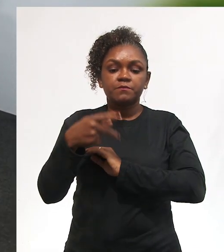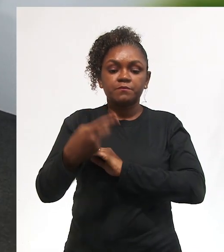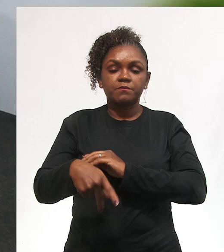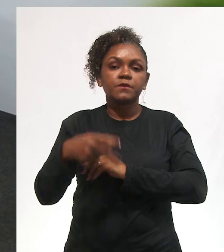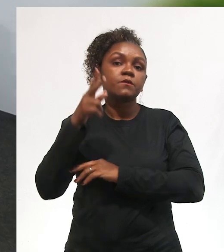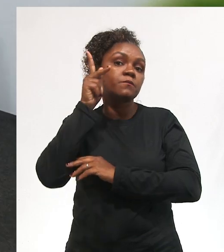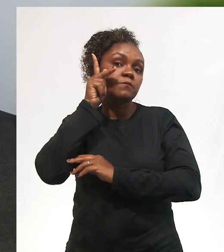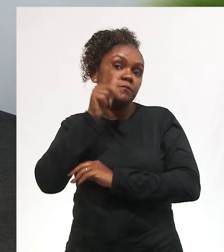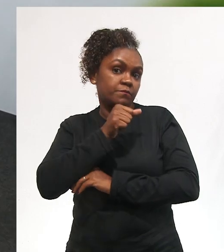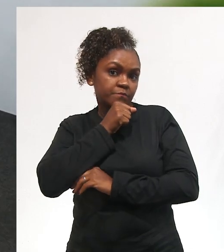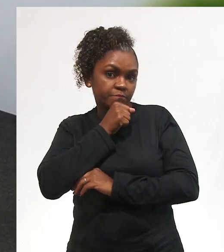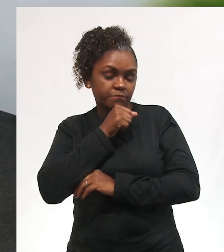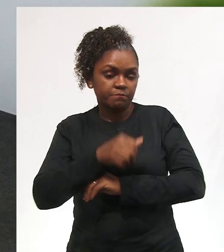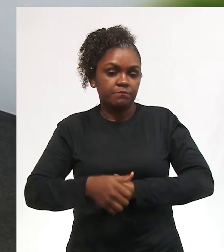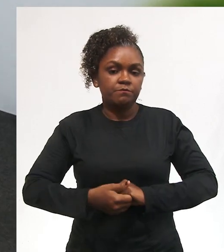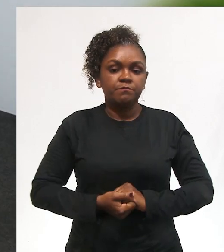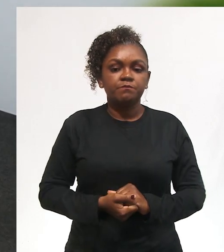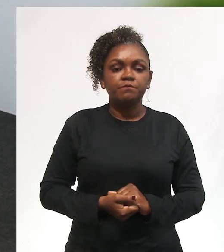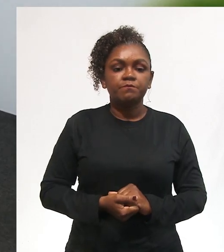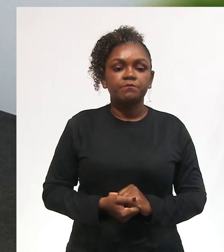Velho.